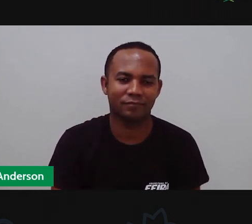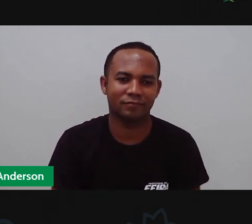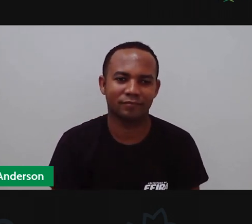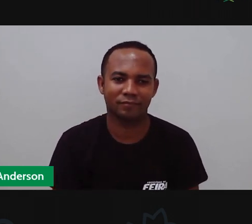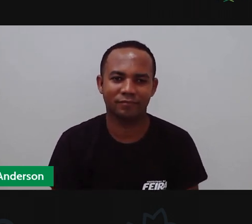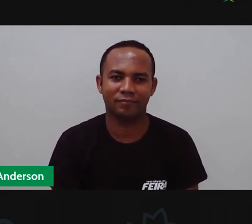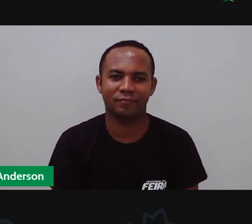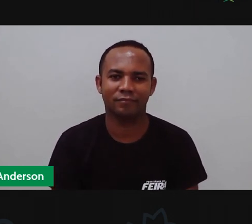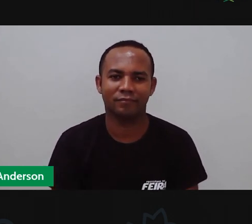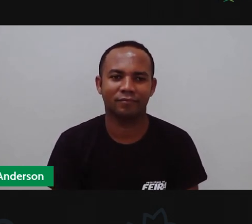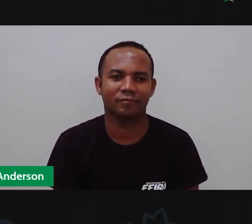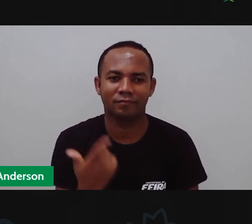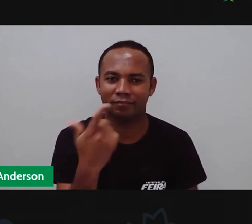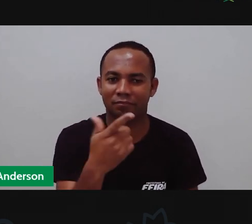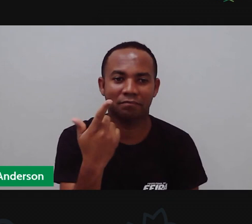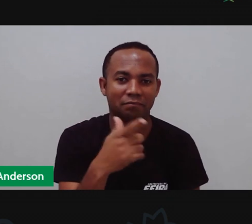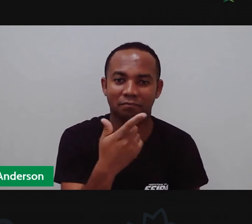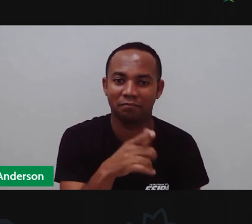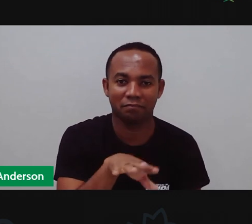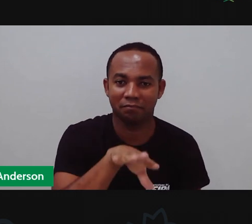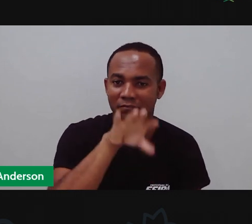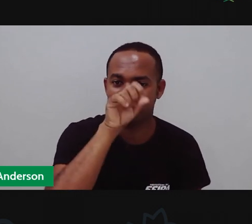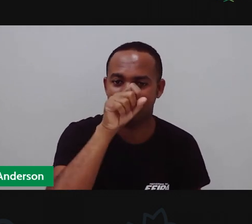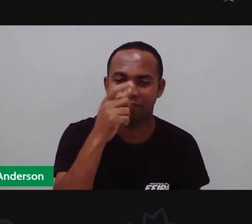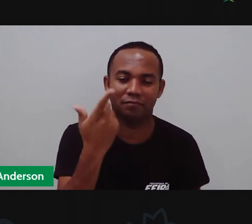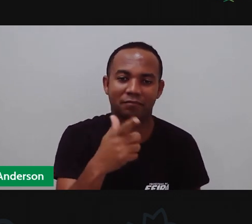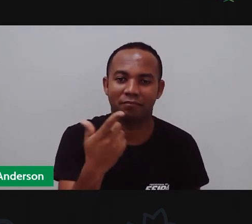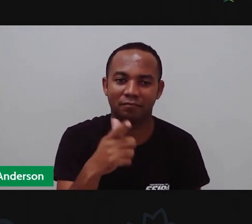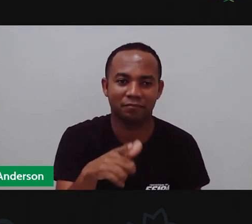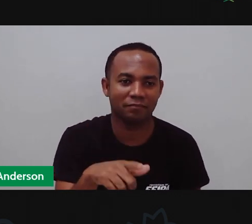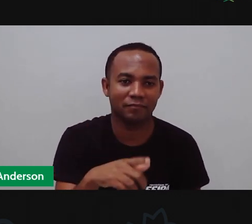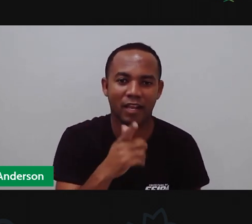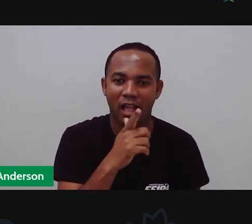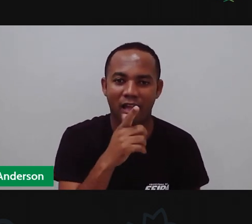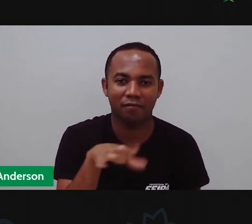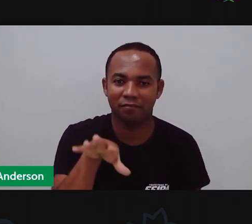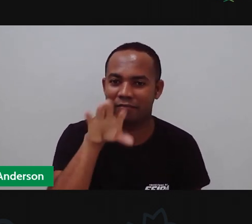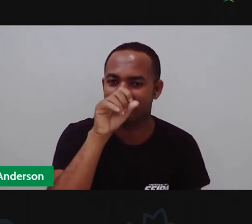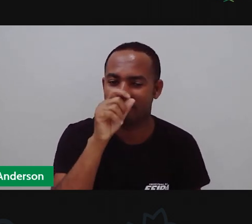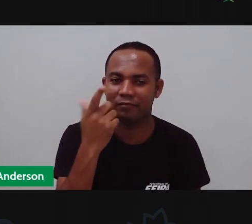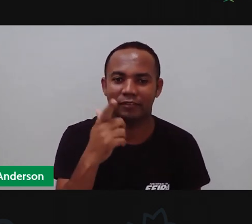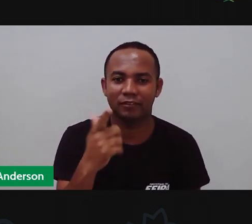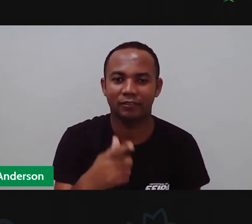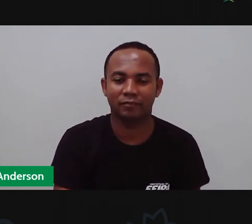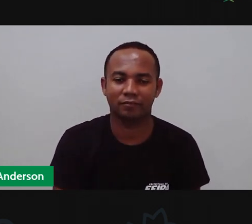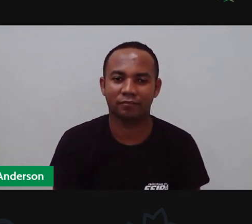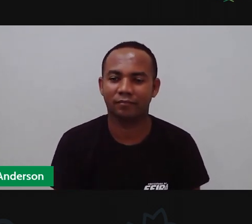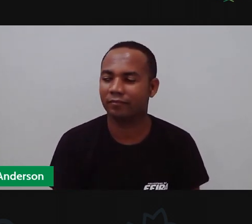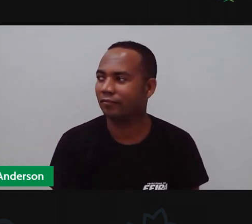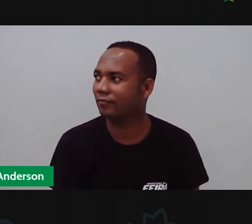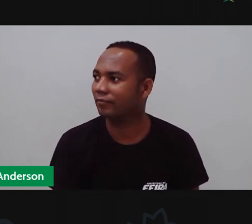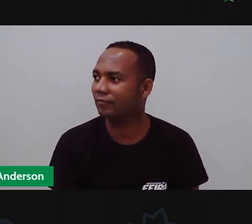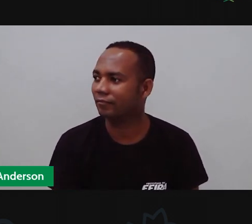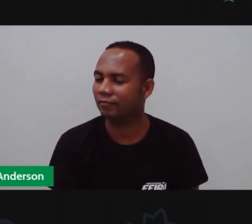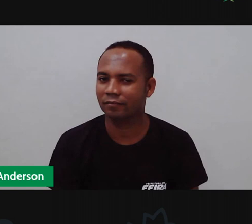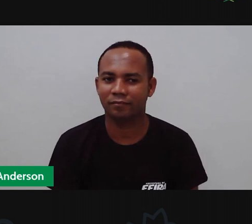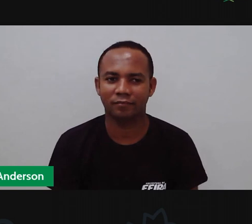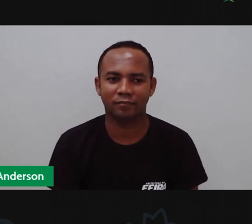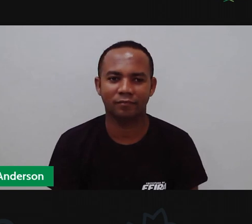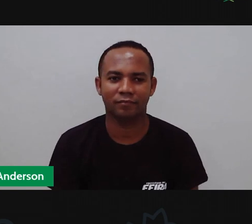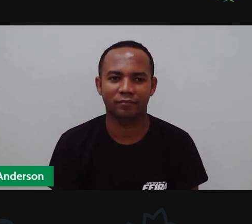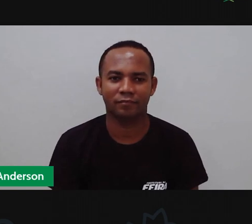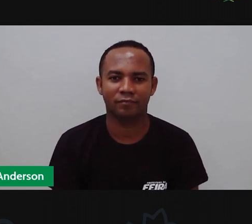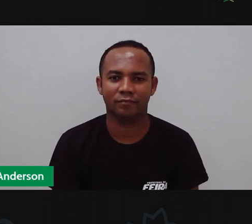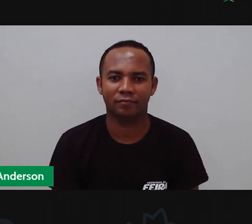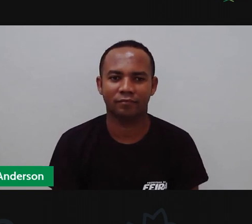Por que você não tá sentindo cheiro? Não tem? Não tem cheiro. Pronto, problema. Tire sua venda aí pra gente ver o que